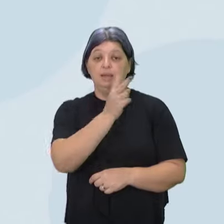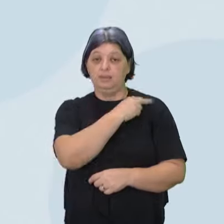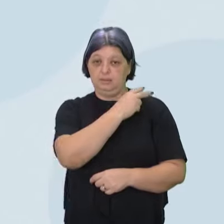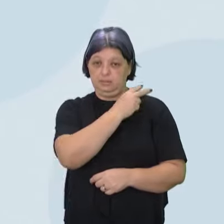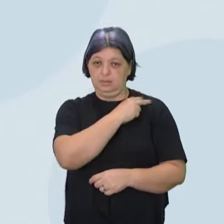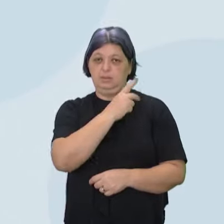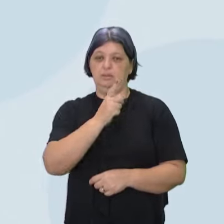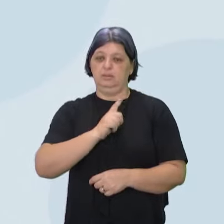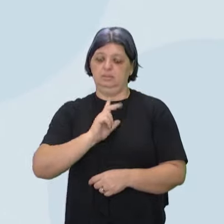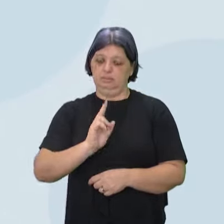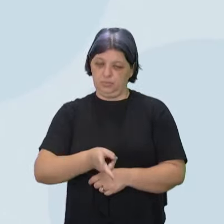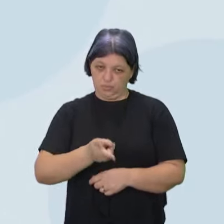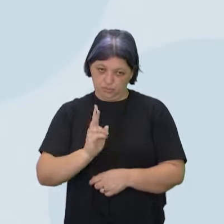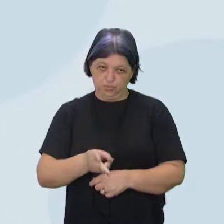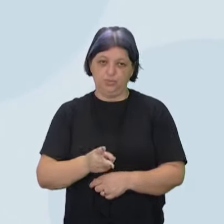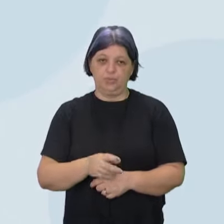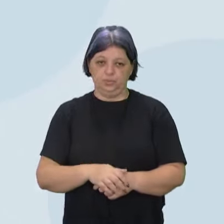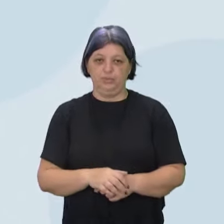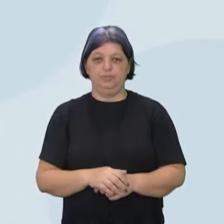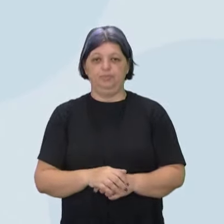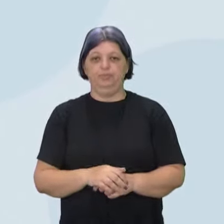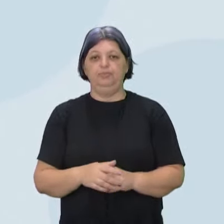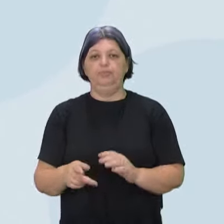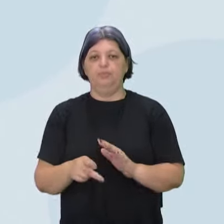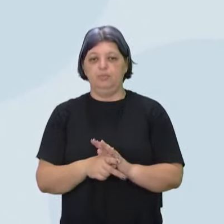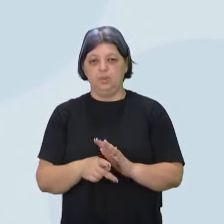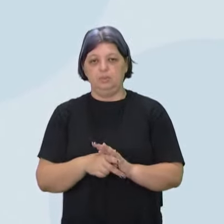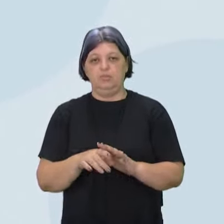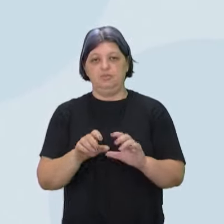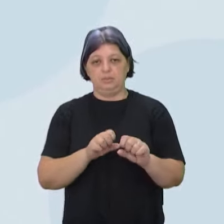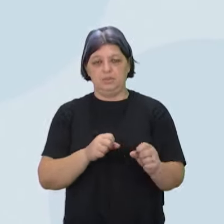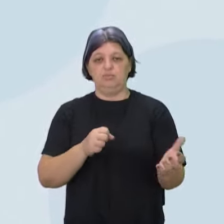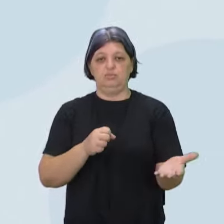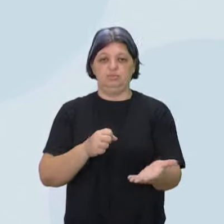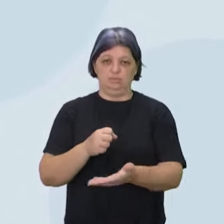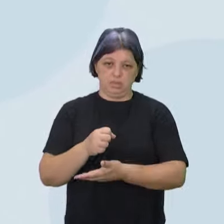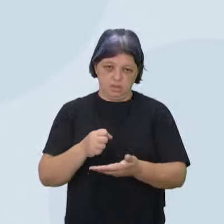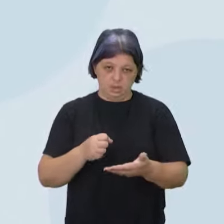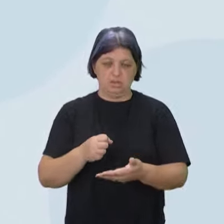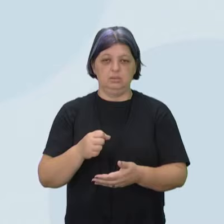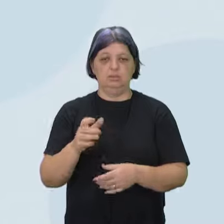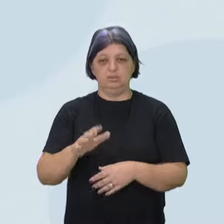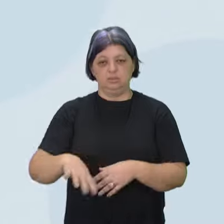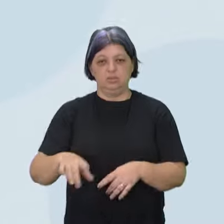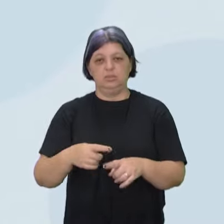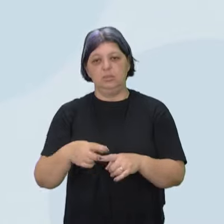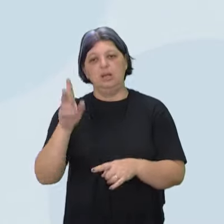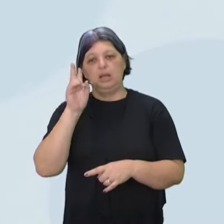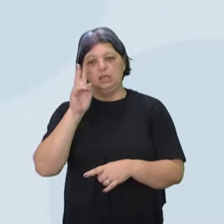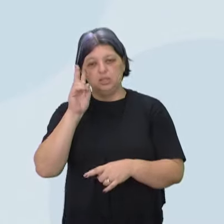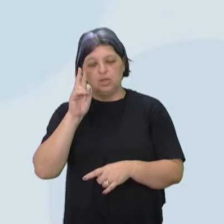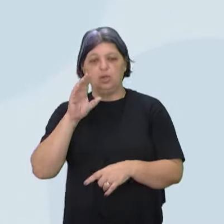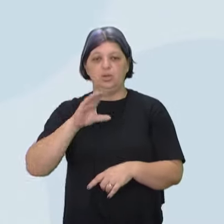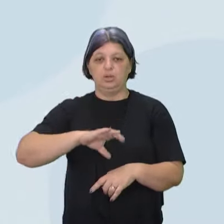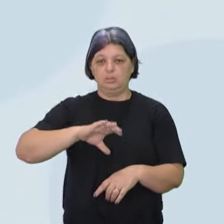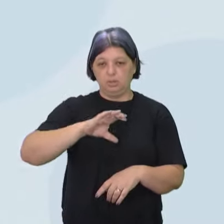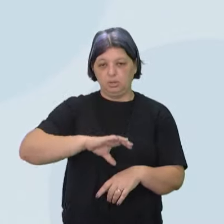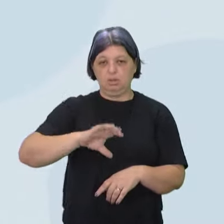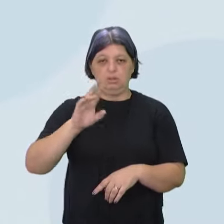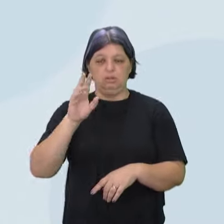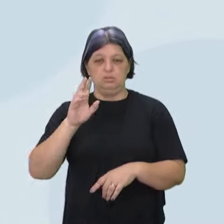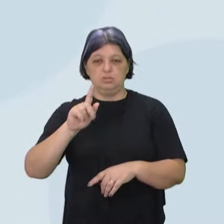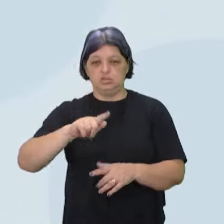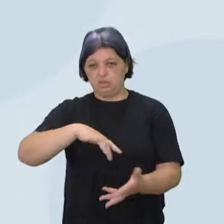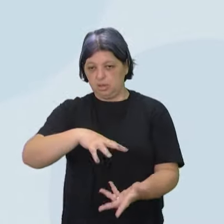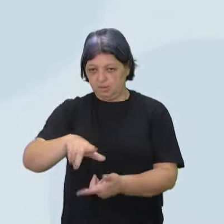continua tendo a formação geral básica, que são os componentes aí que a gente já está acostumado, né? História, geografia, português, matemática, enfim.